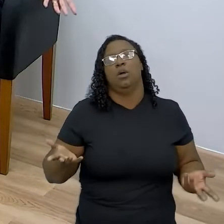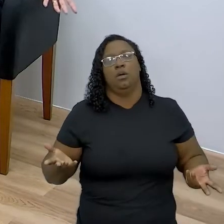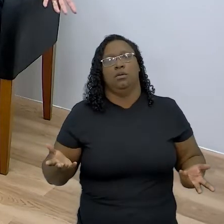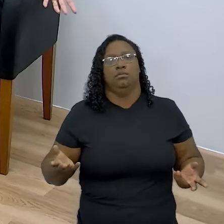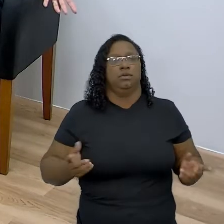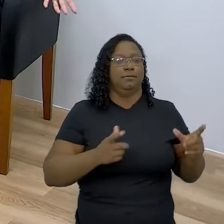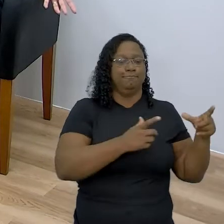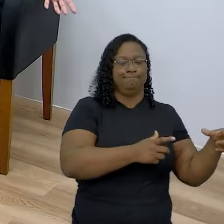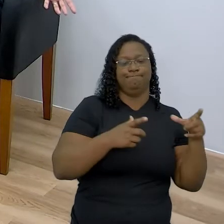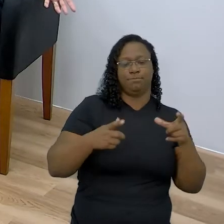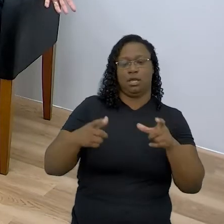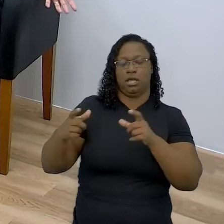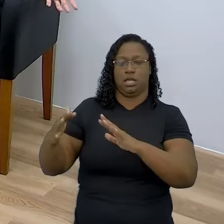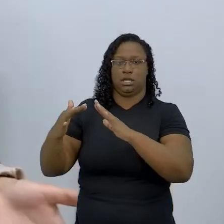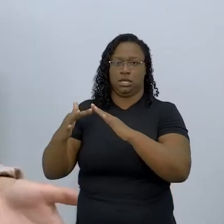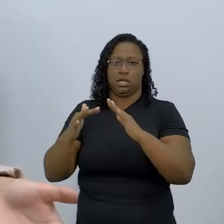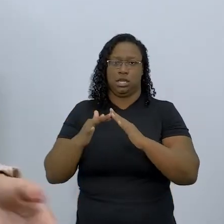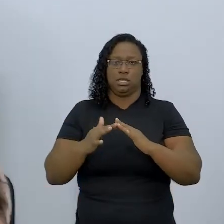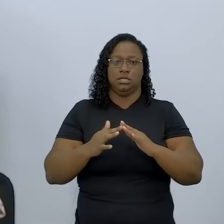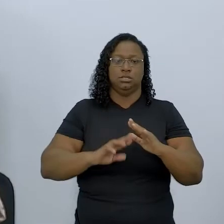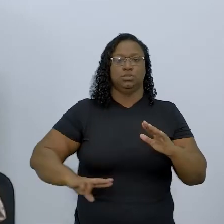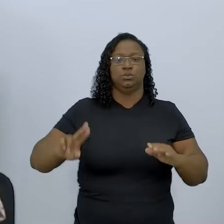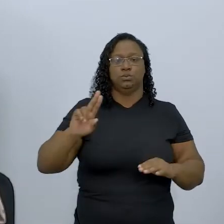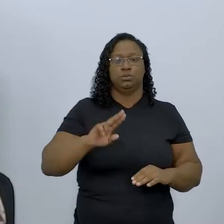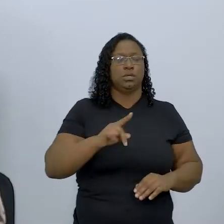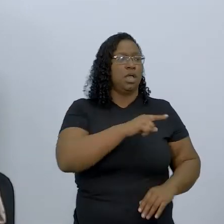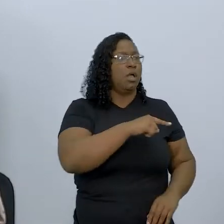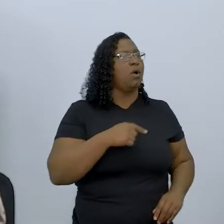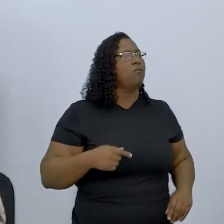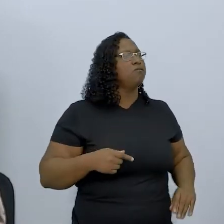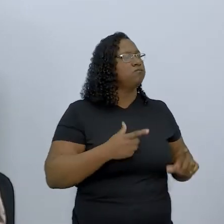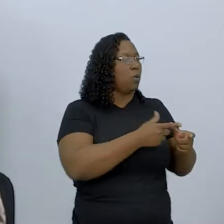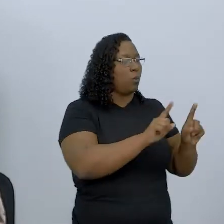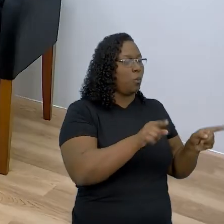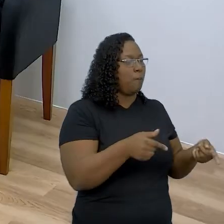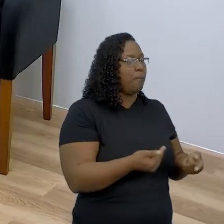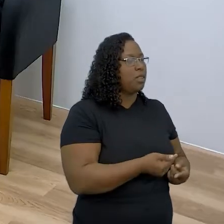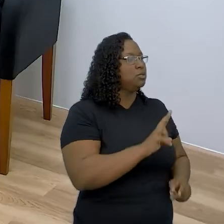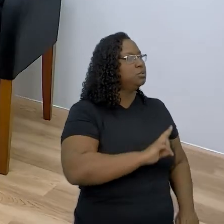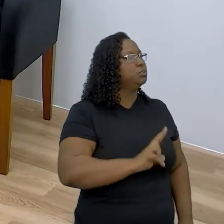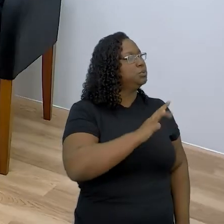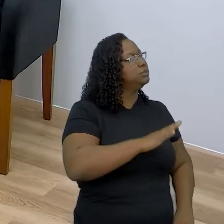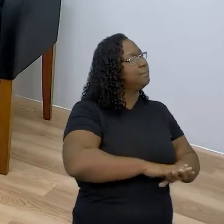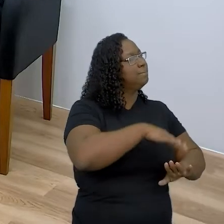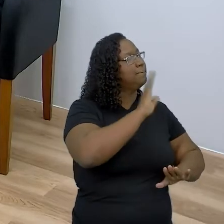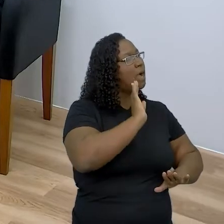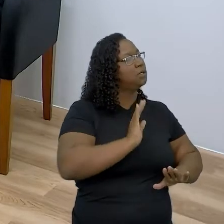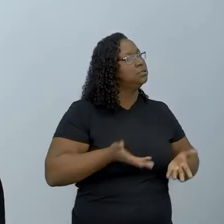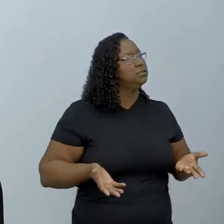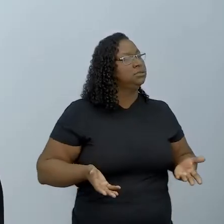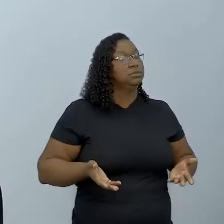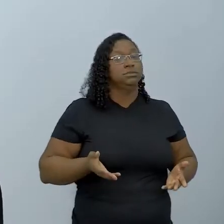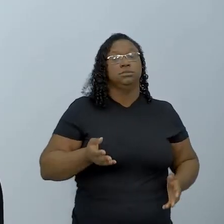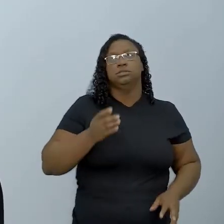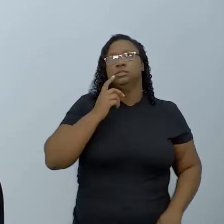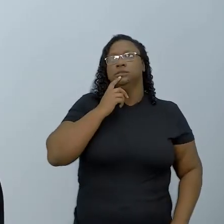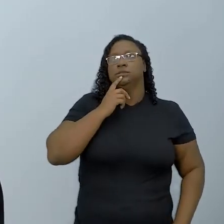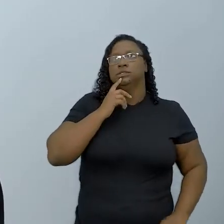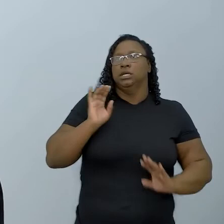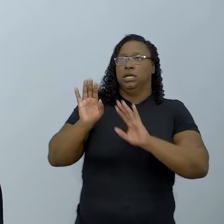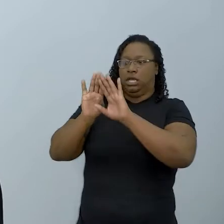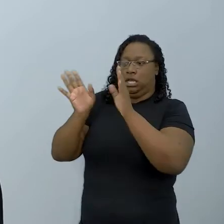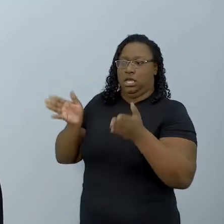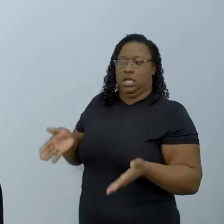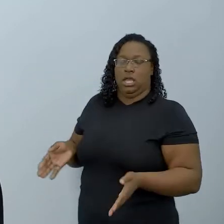até mais. Sim. Uhum. Quais aparelhos você usa mais na sua casa, Mauro? Ah, os aparelhos... A geladeira, né? Isso não tem jeito.